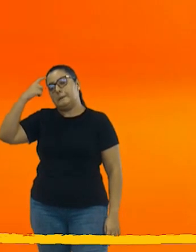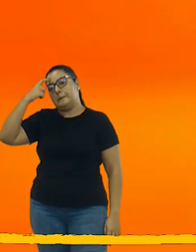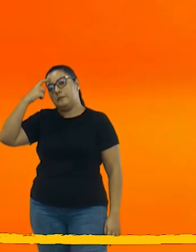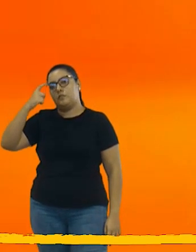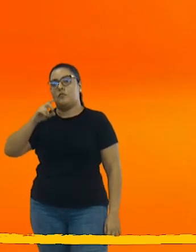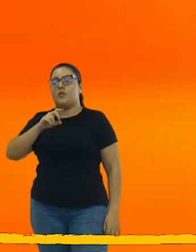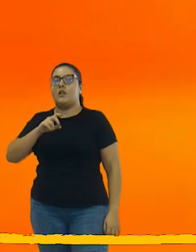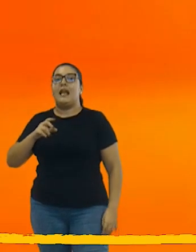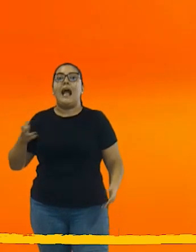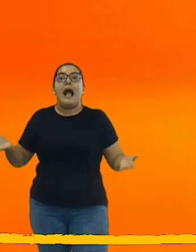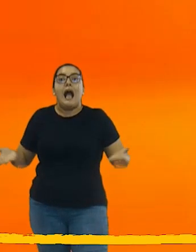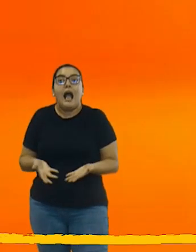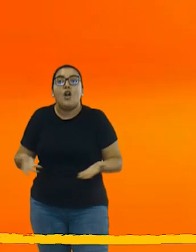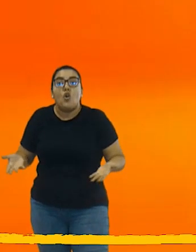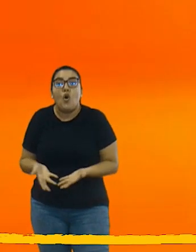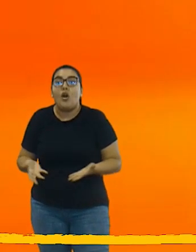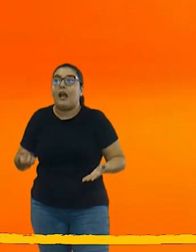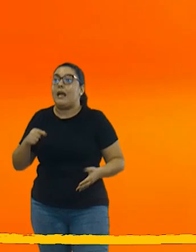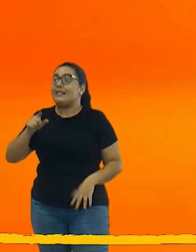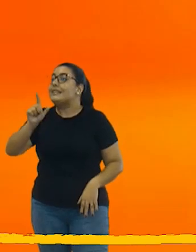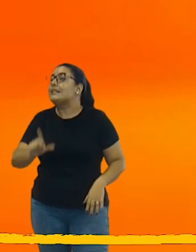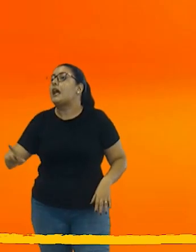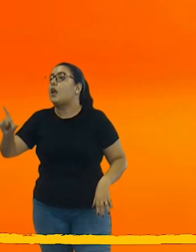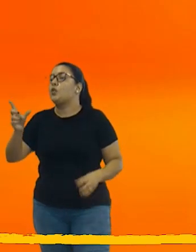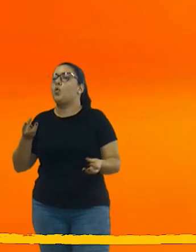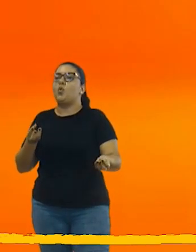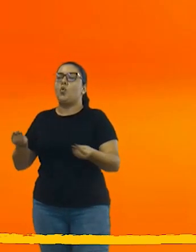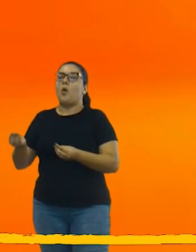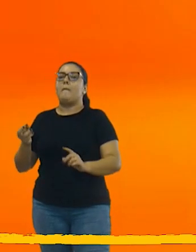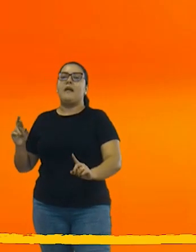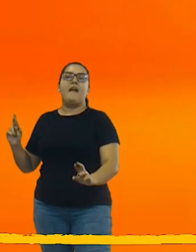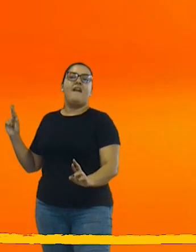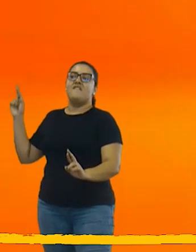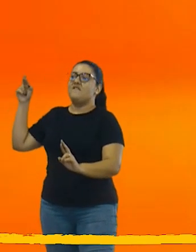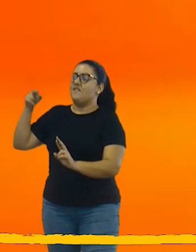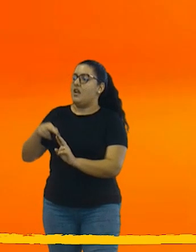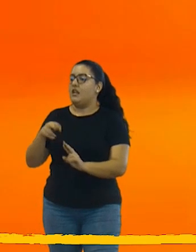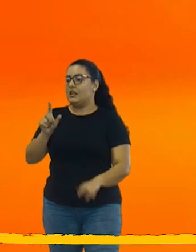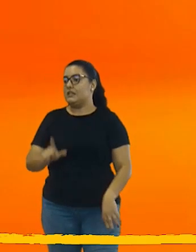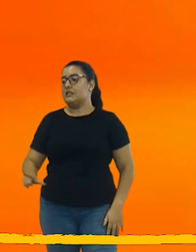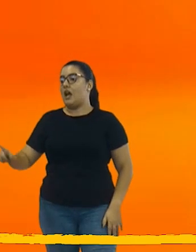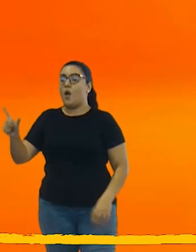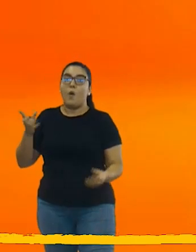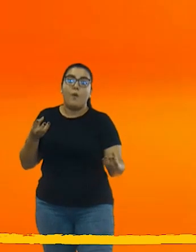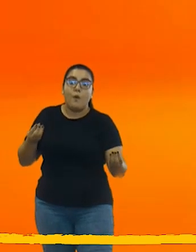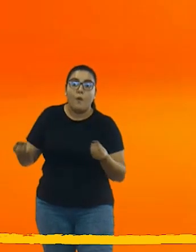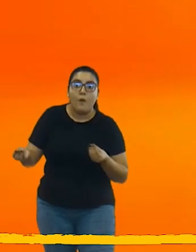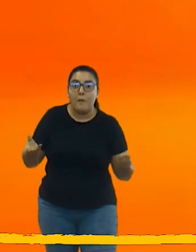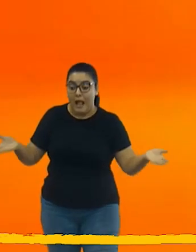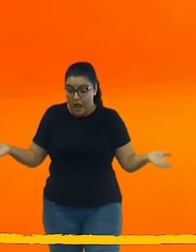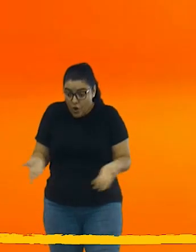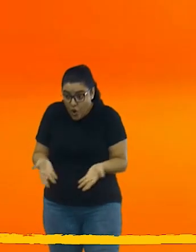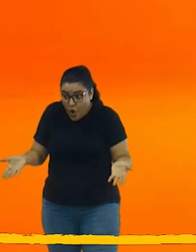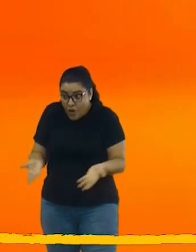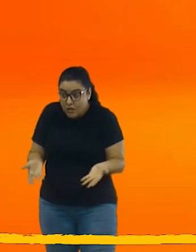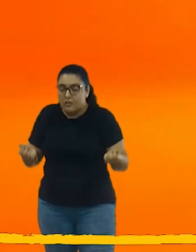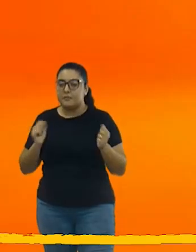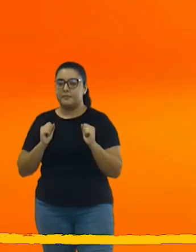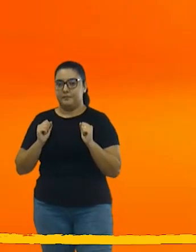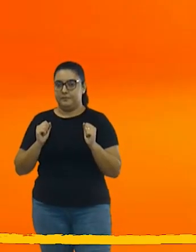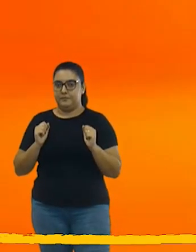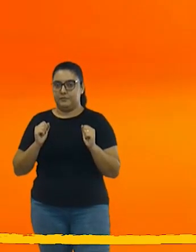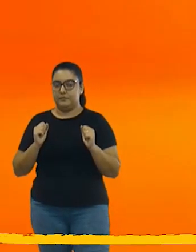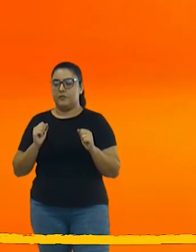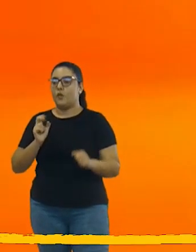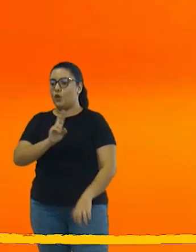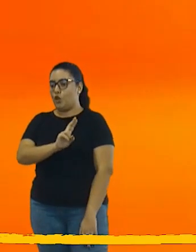Filho, e agora, nesse exato momento, qual é a grande referência da literatura regionalista contemporânea? Vou te